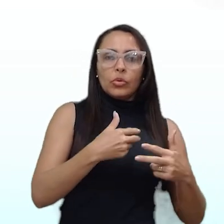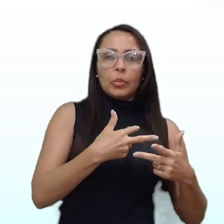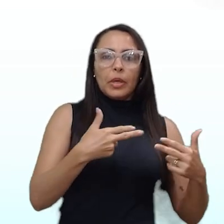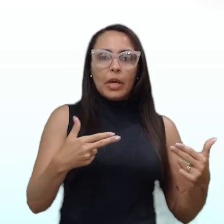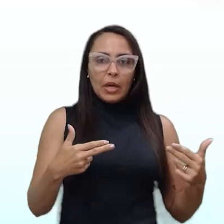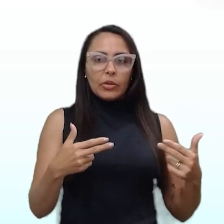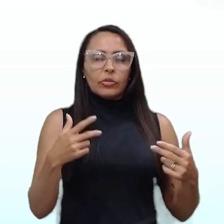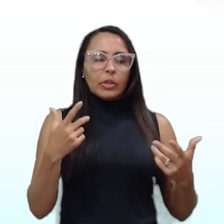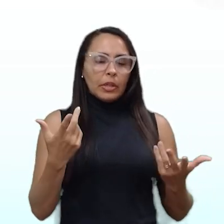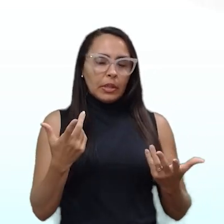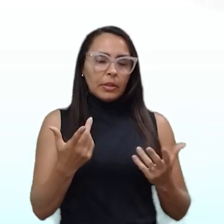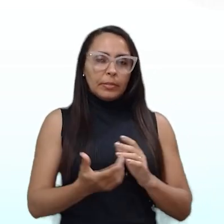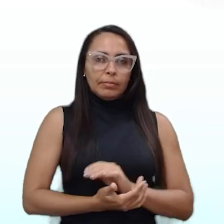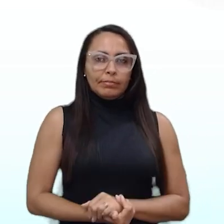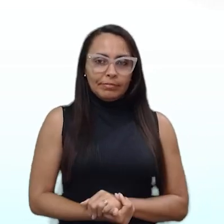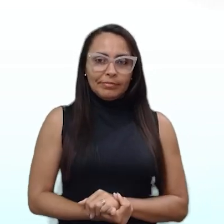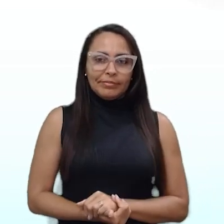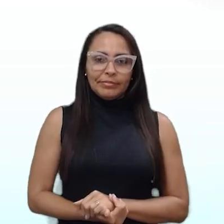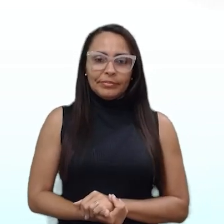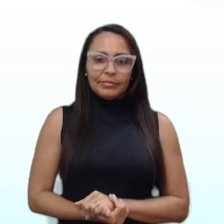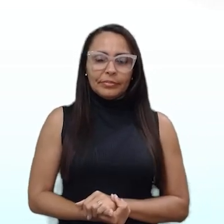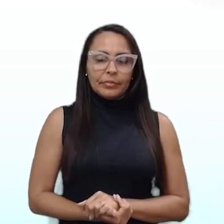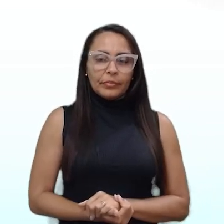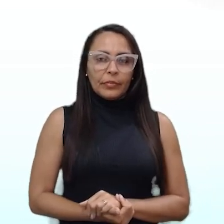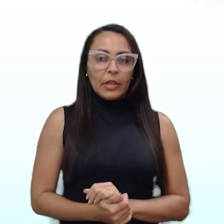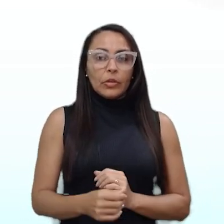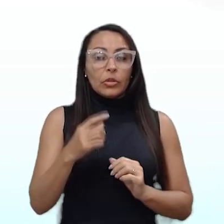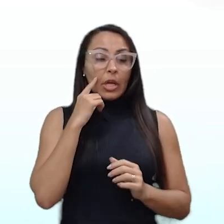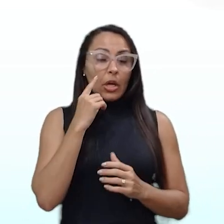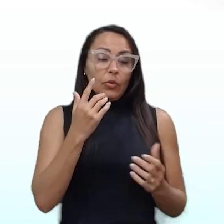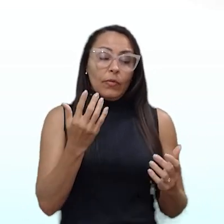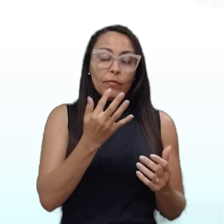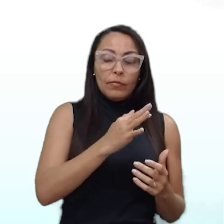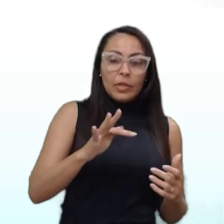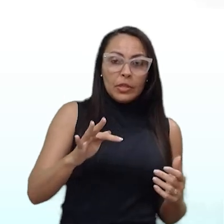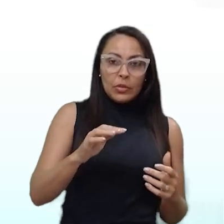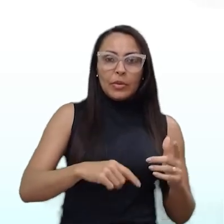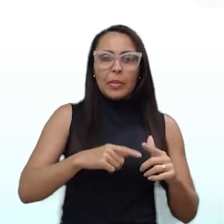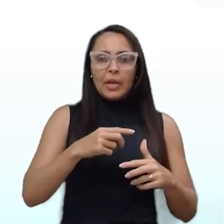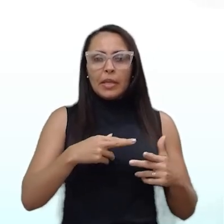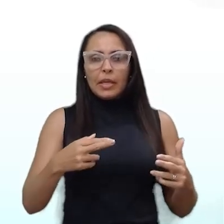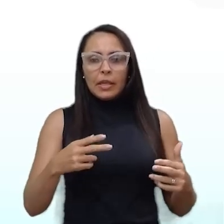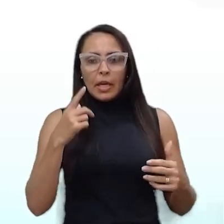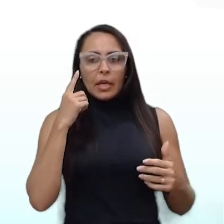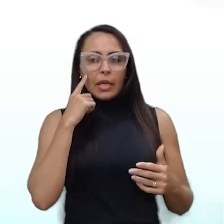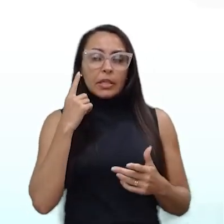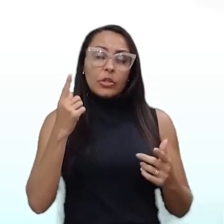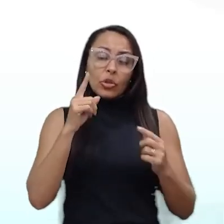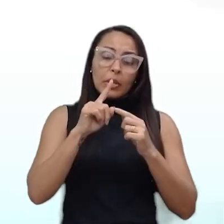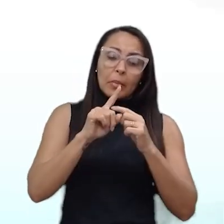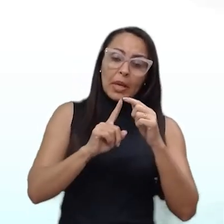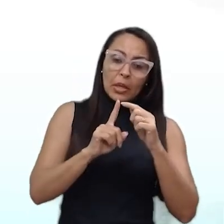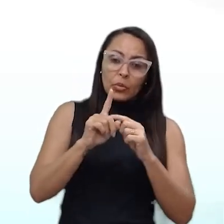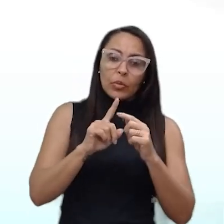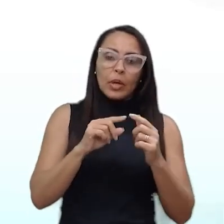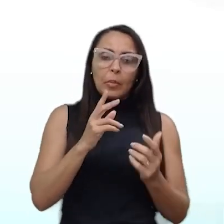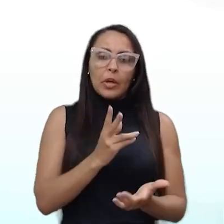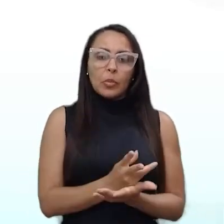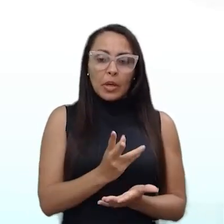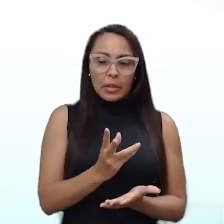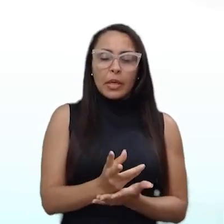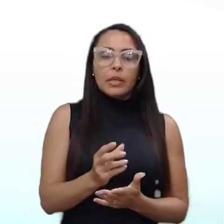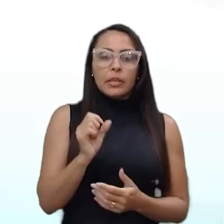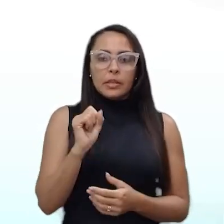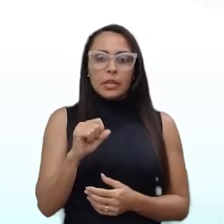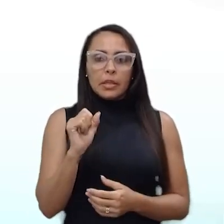haja alteração do estado físico da matéria. Existe alteração da temperatura, mas ele mantém o estado